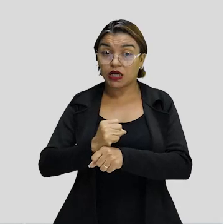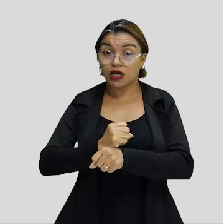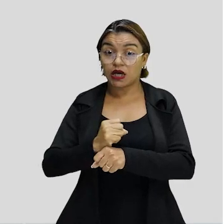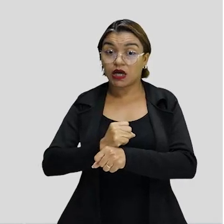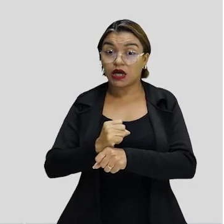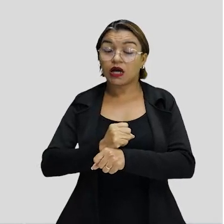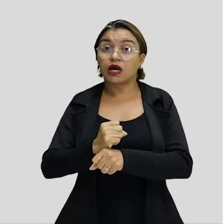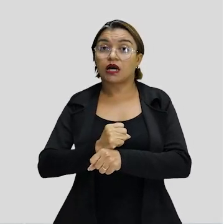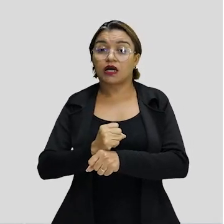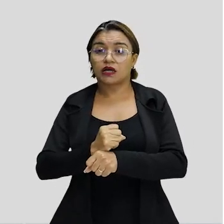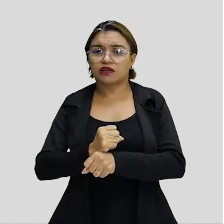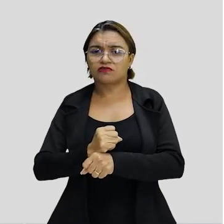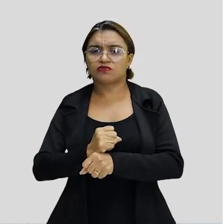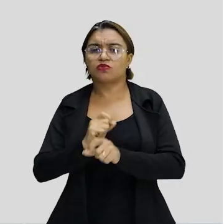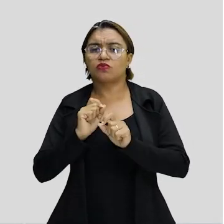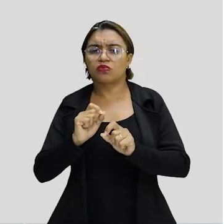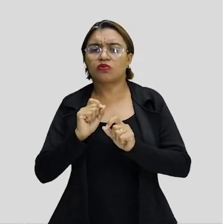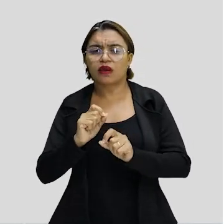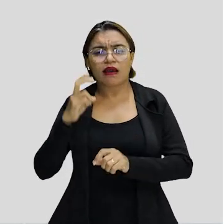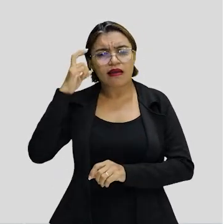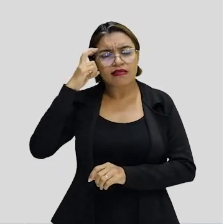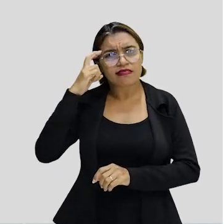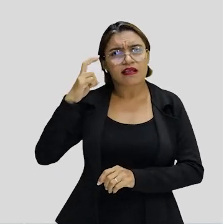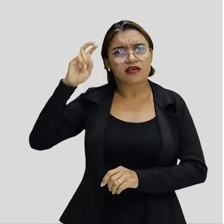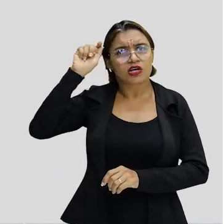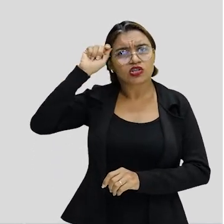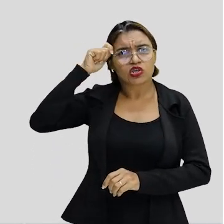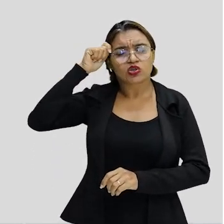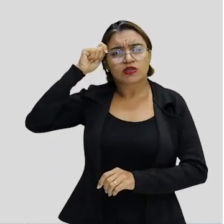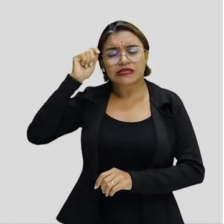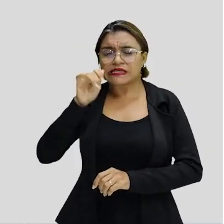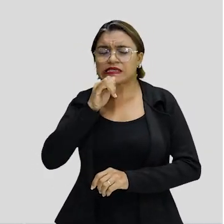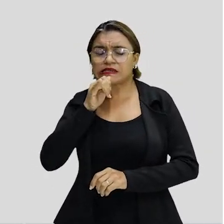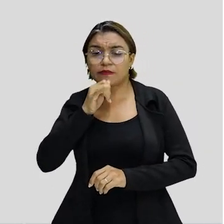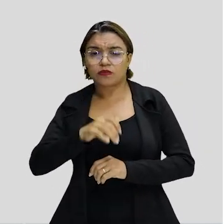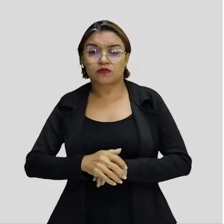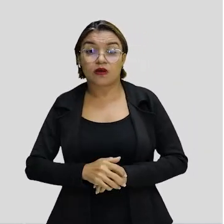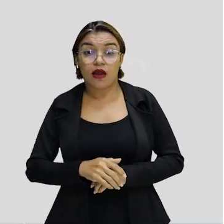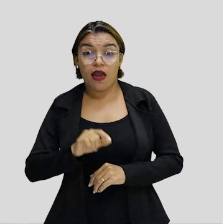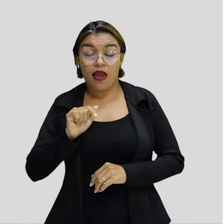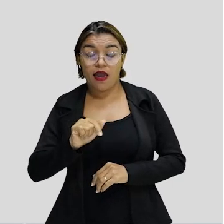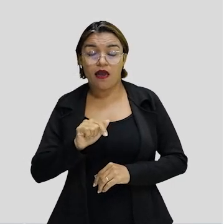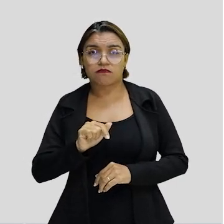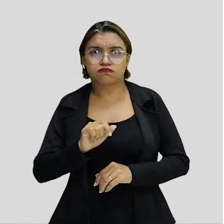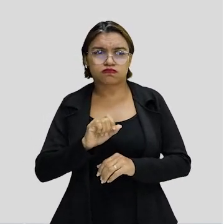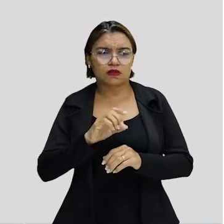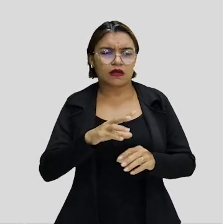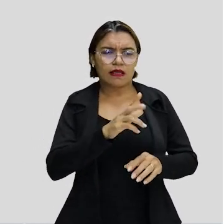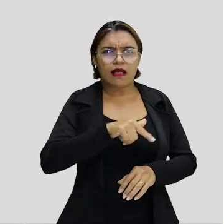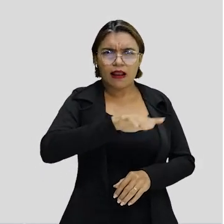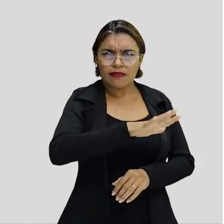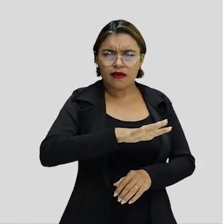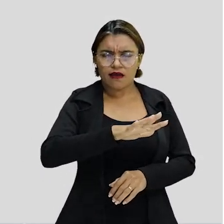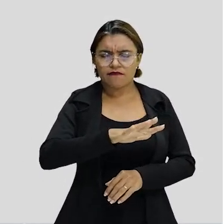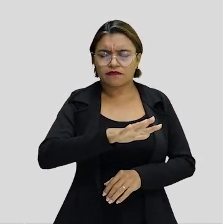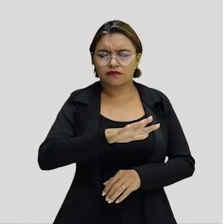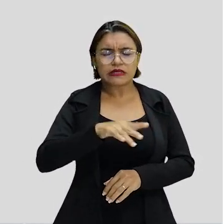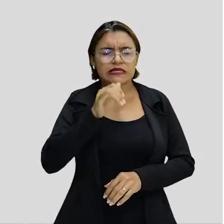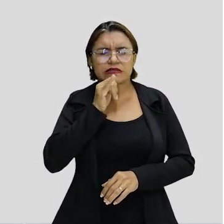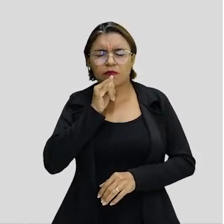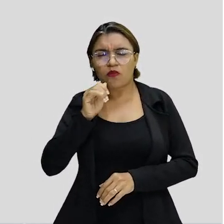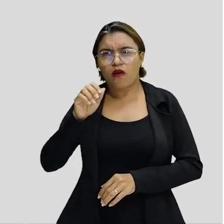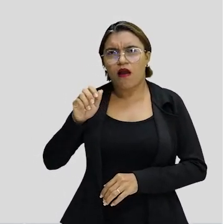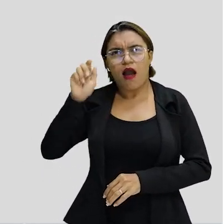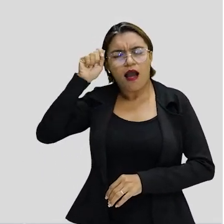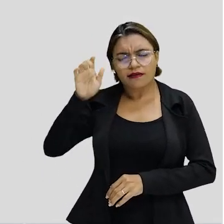violentamente sequestrado da África. Eles vieram, foram escravizados em outras colônias. Transformados